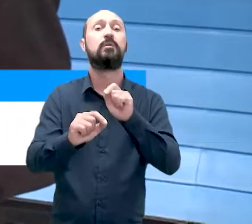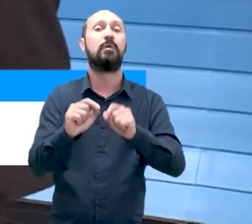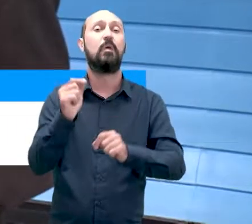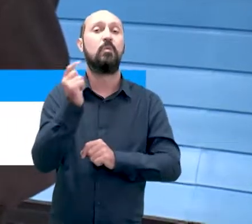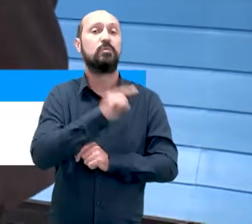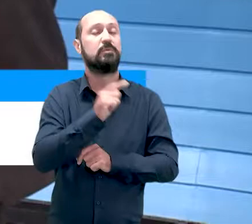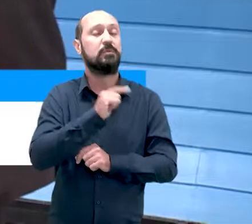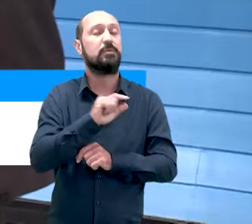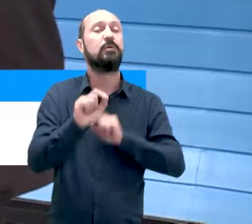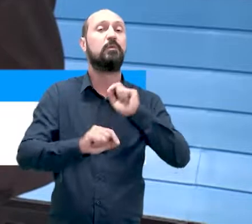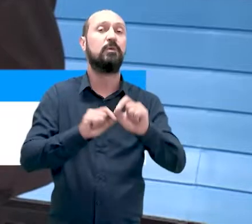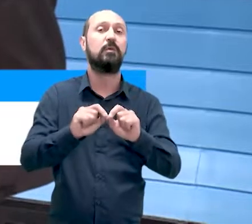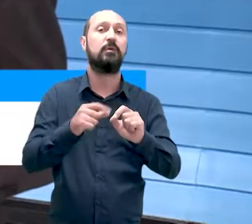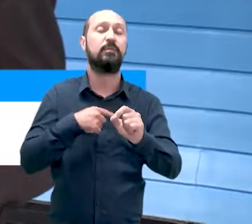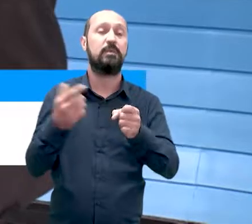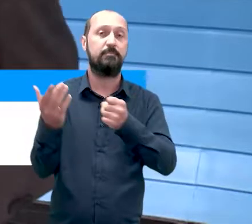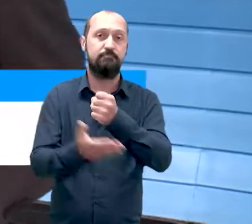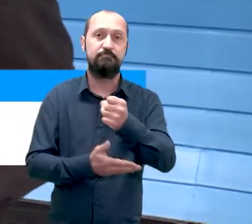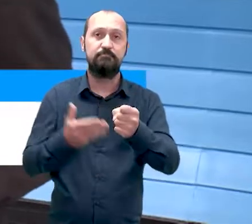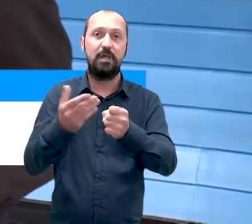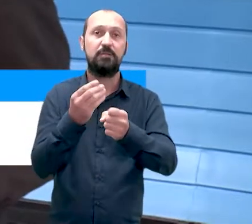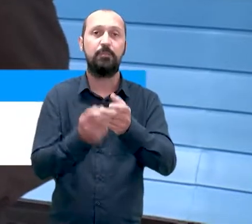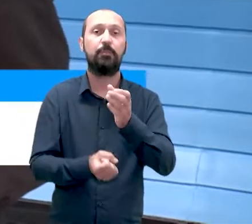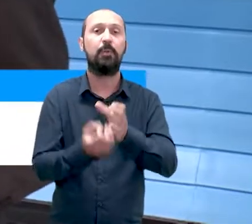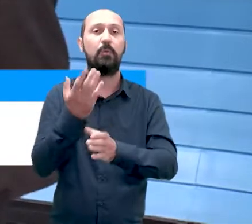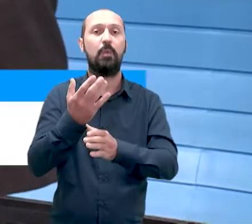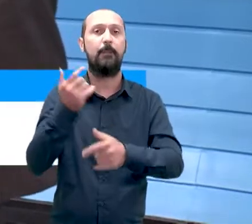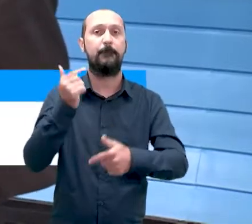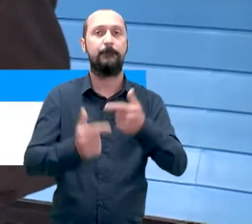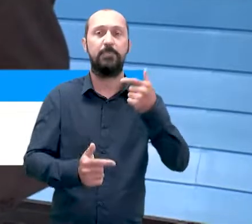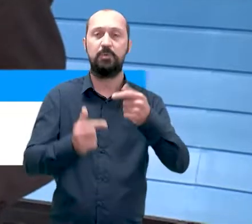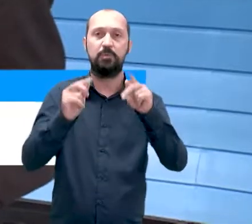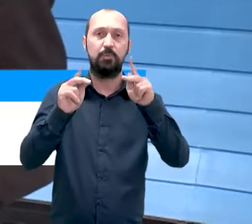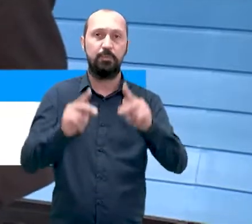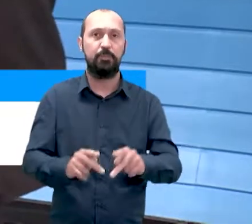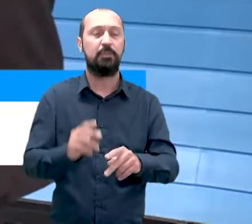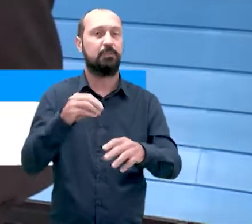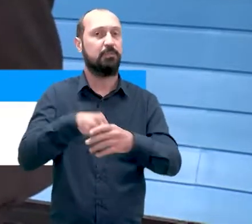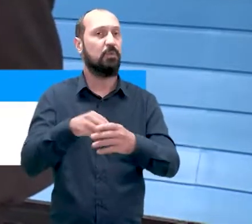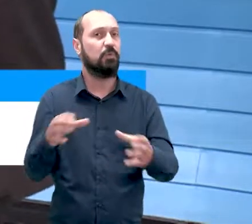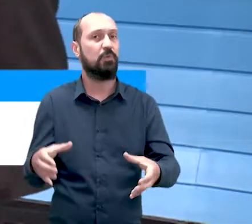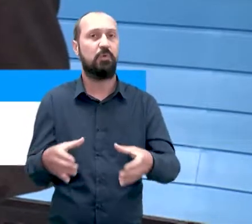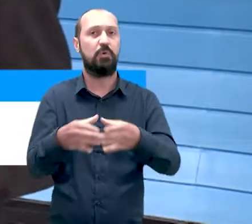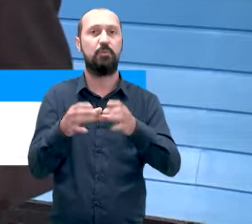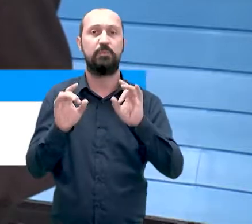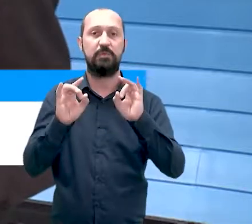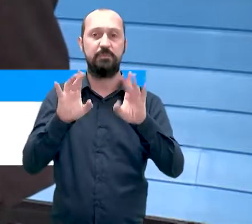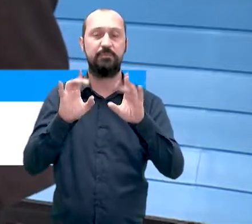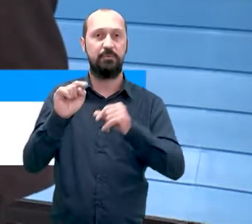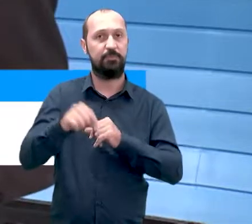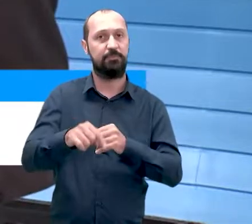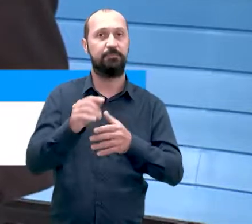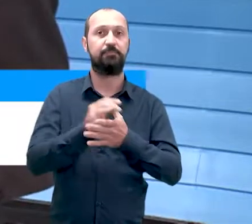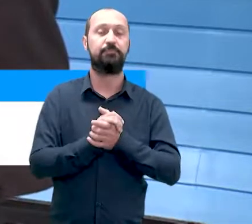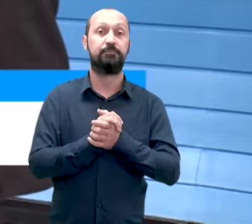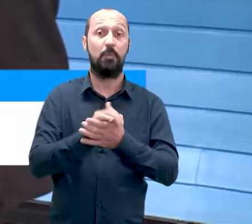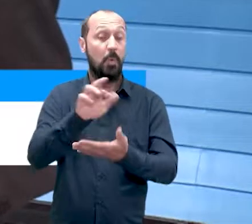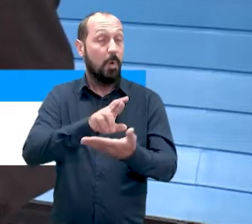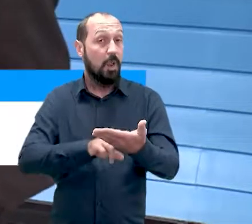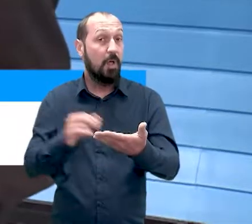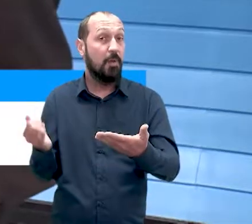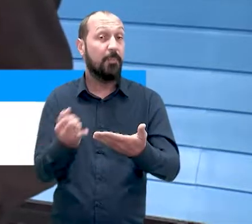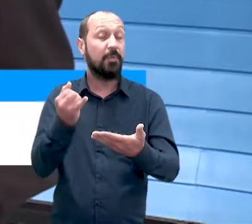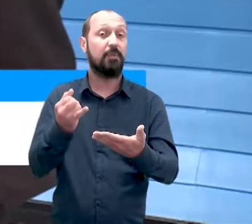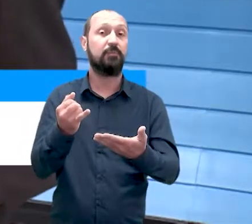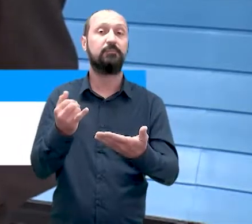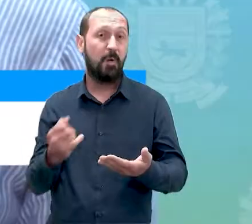de um relatório, apontando os êxitos dessa edição e que servirá de fundamento para a elaboração de políticas públicas dentro de uma comissão